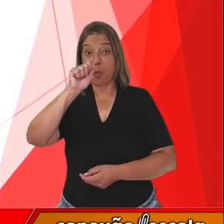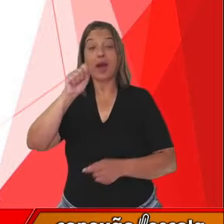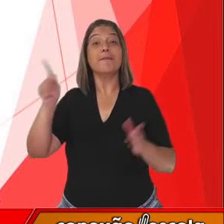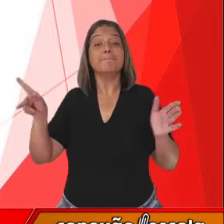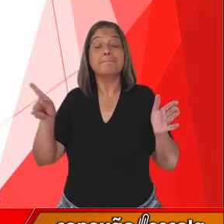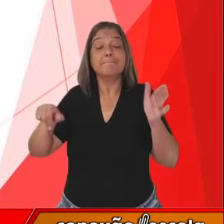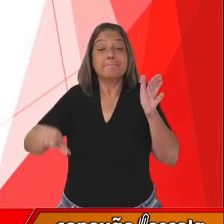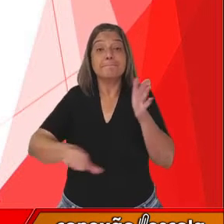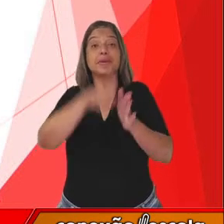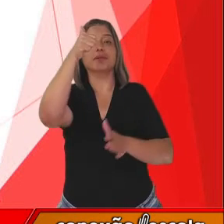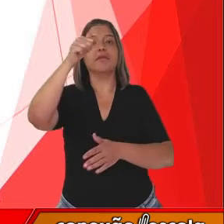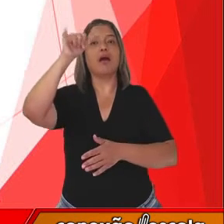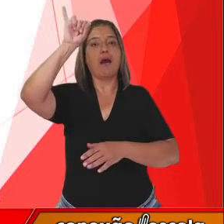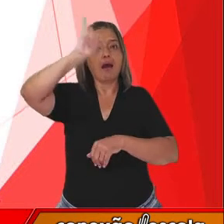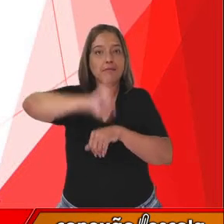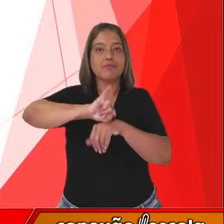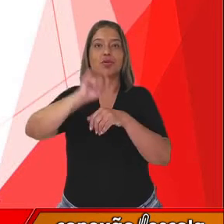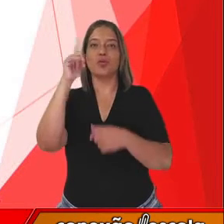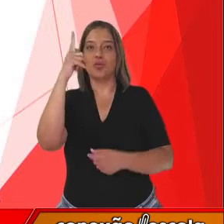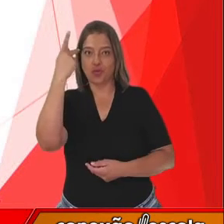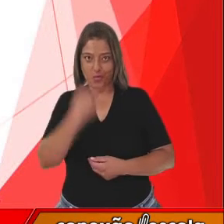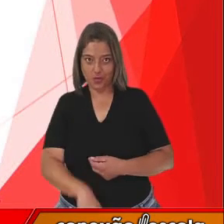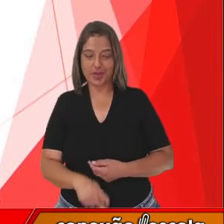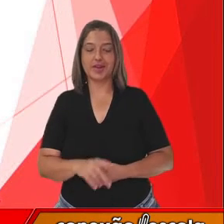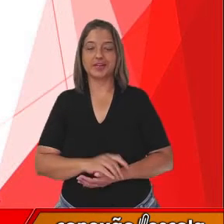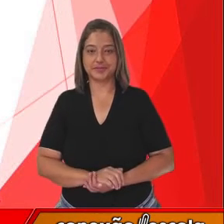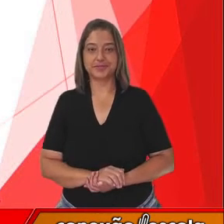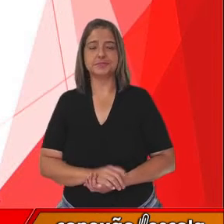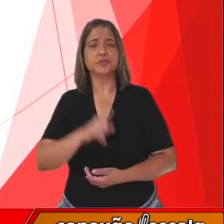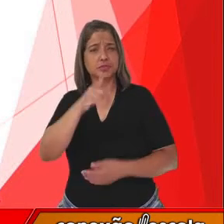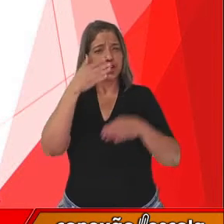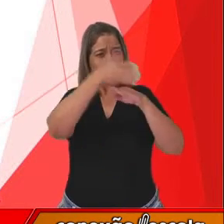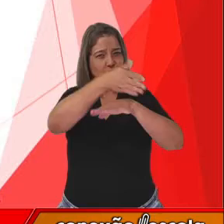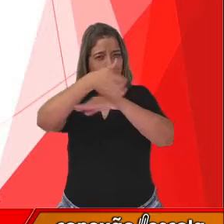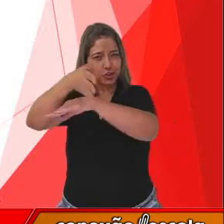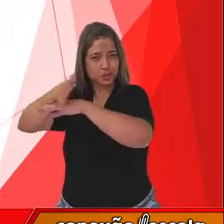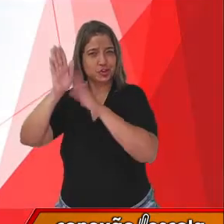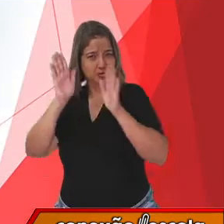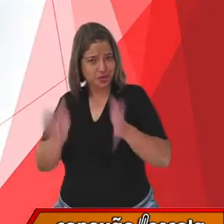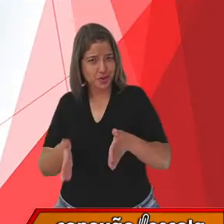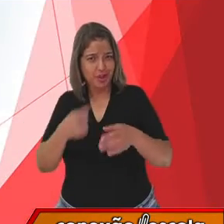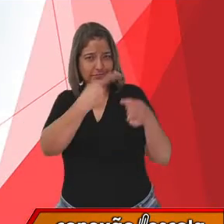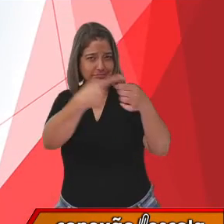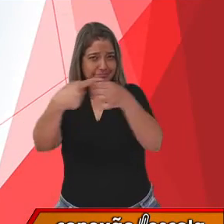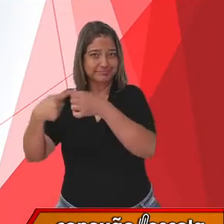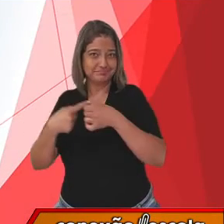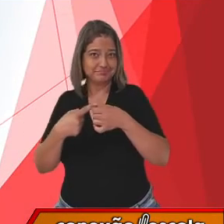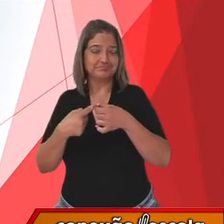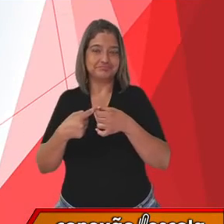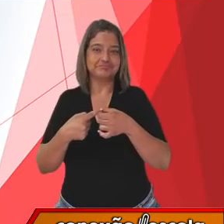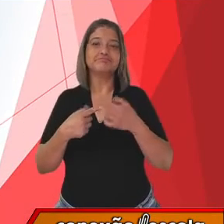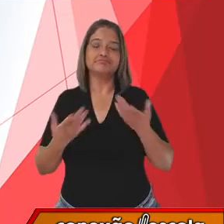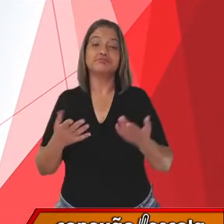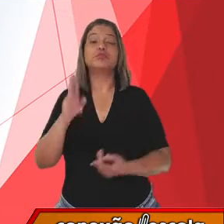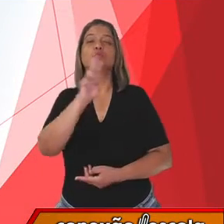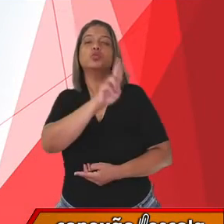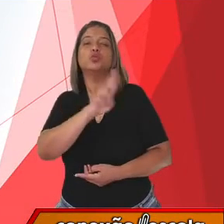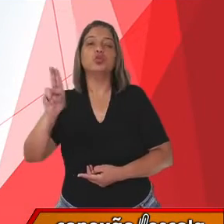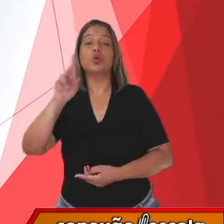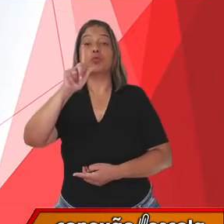Goiás. Vocês já foram em algumas dessas cidades? O nome do